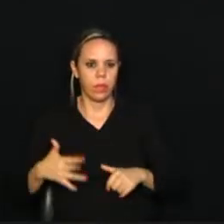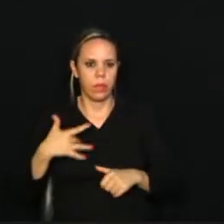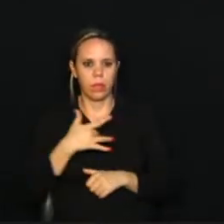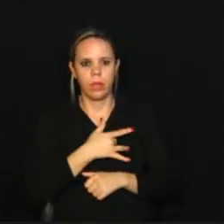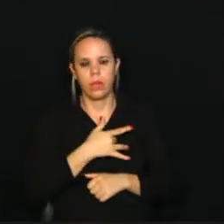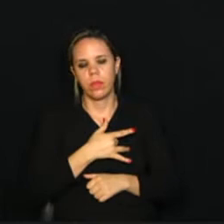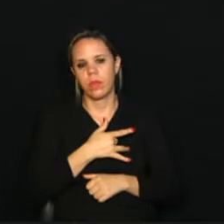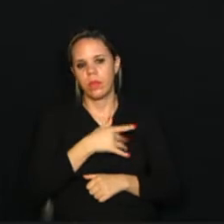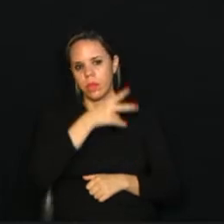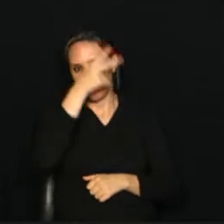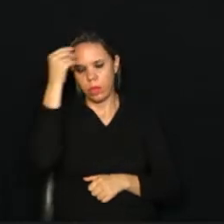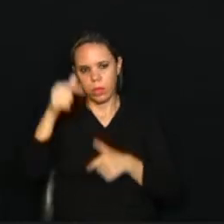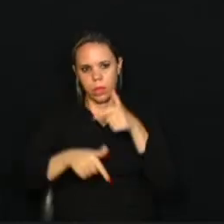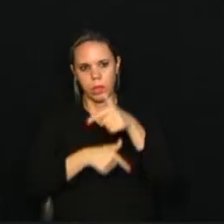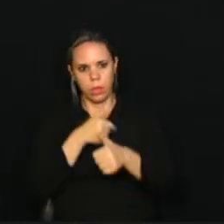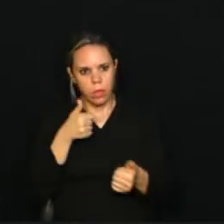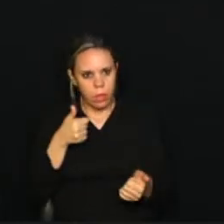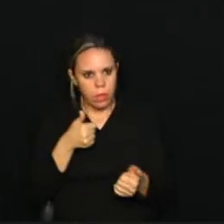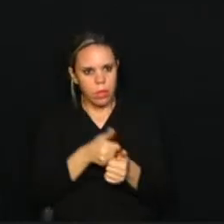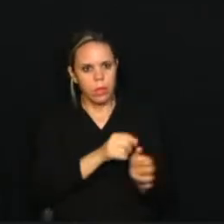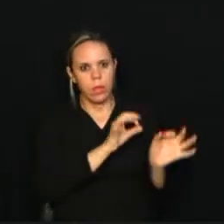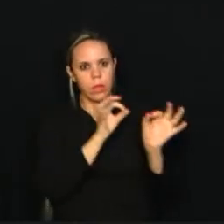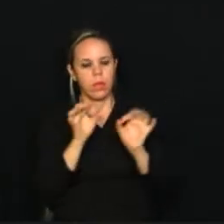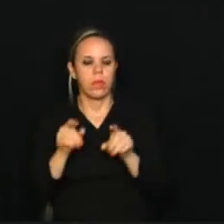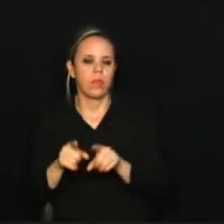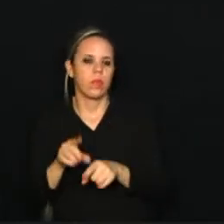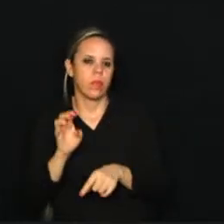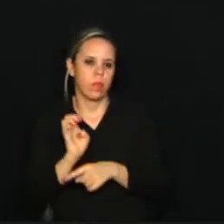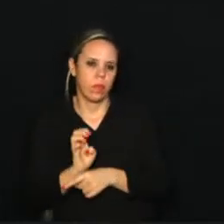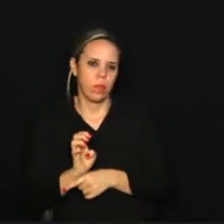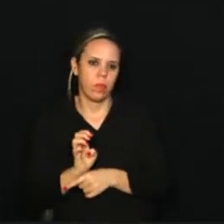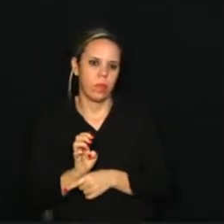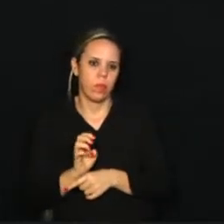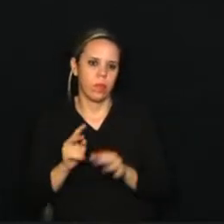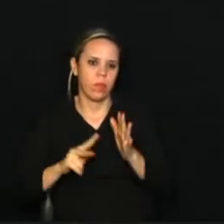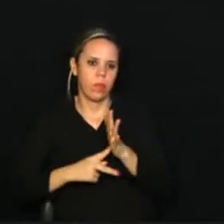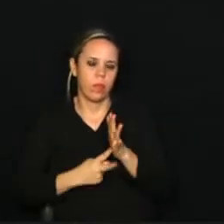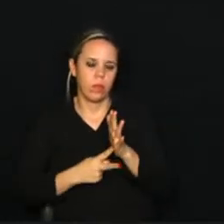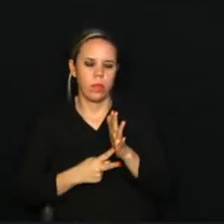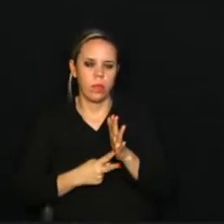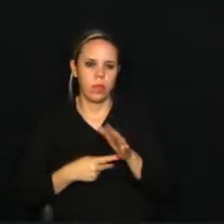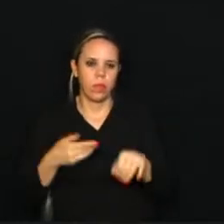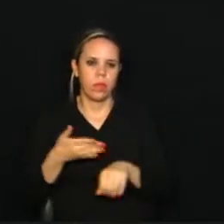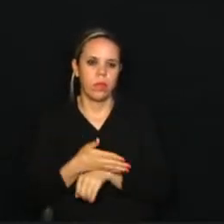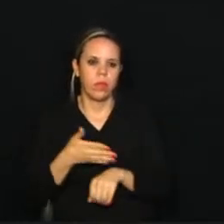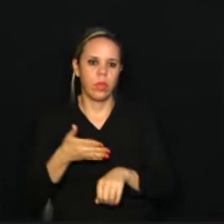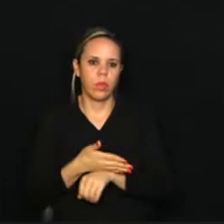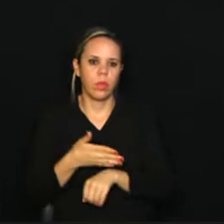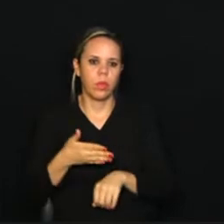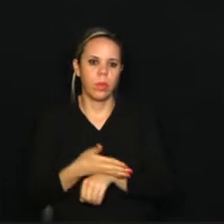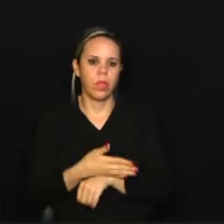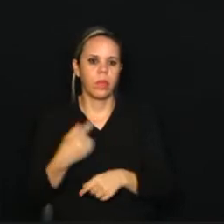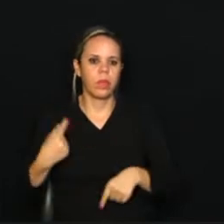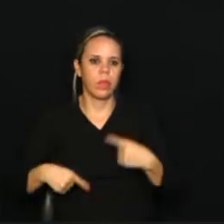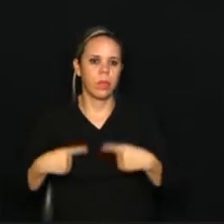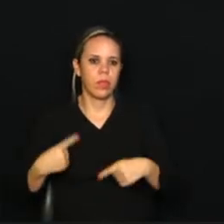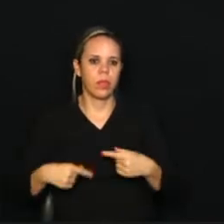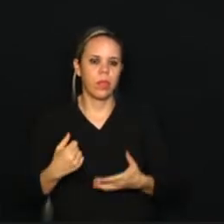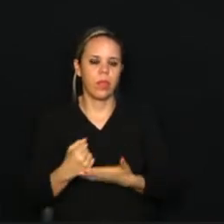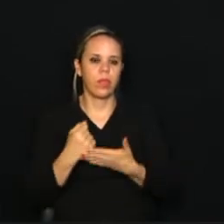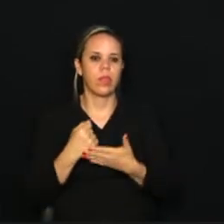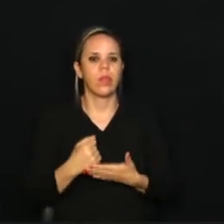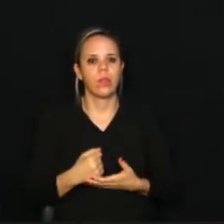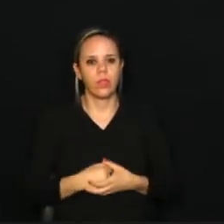Público do Trabalho acompanhando, o Ministério Público Estadual, não é? Os sindicatos também participaram de toda a discussão, se